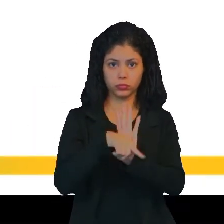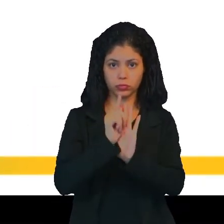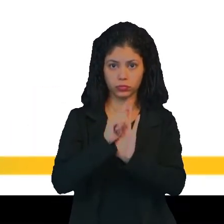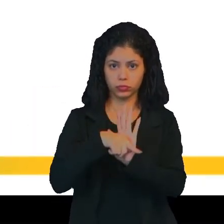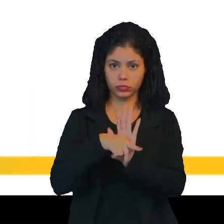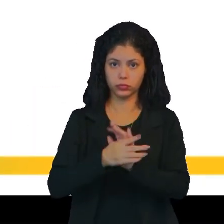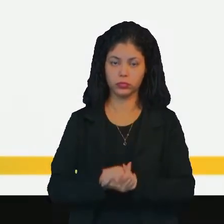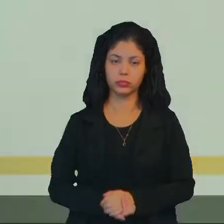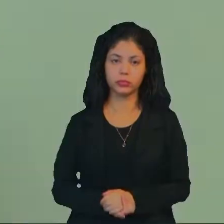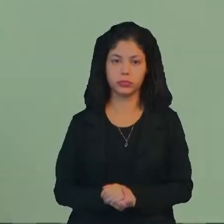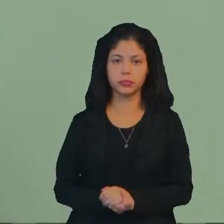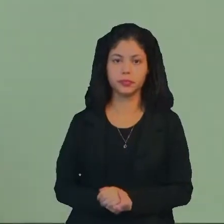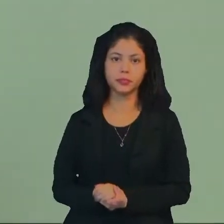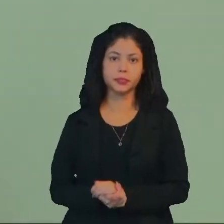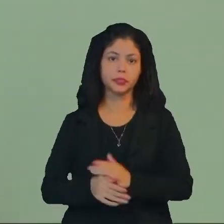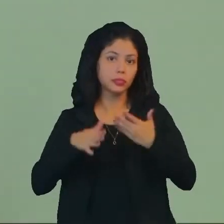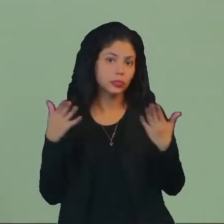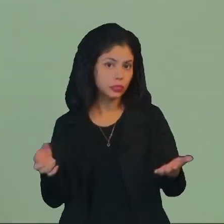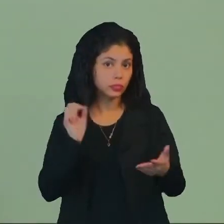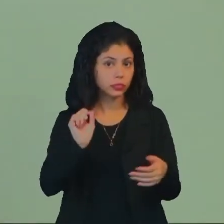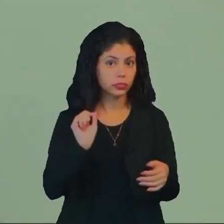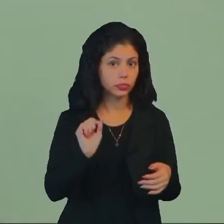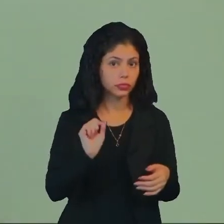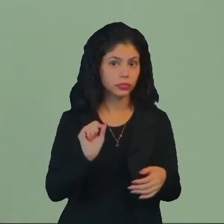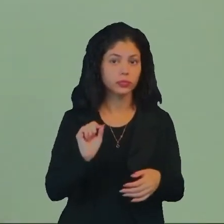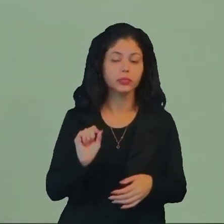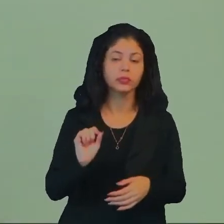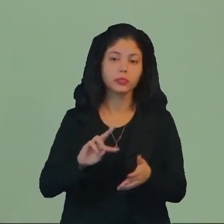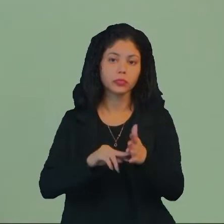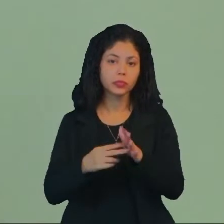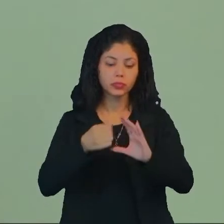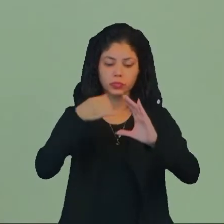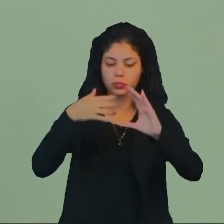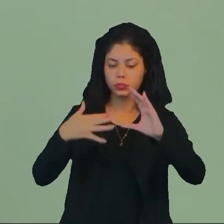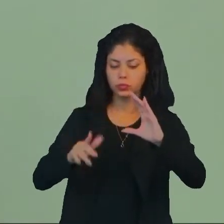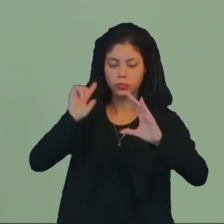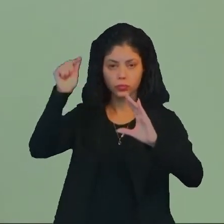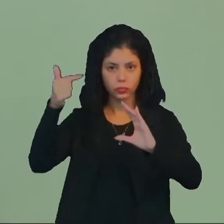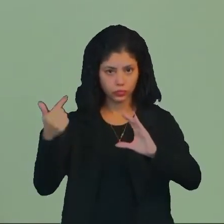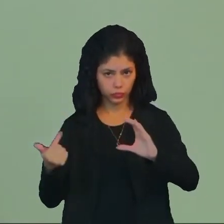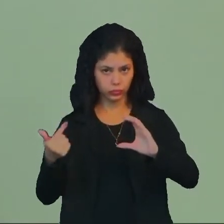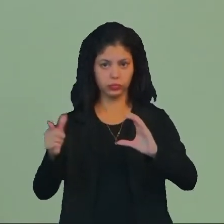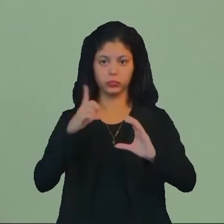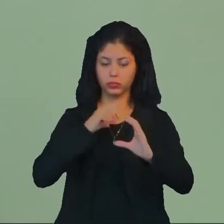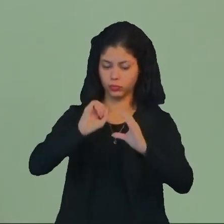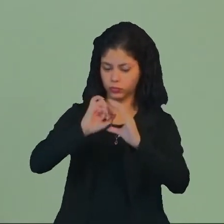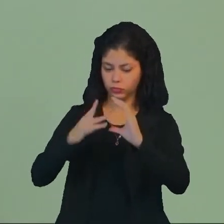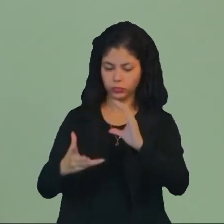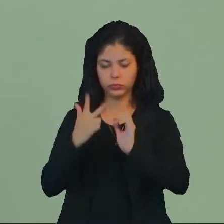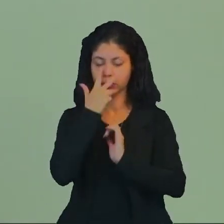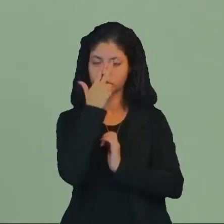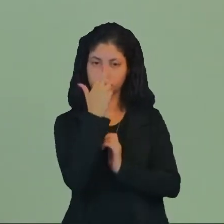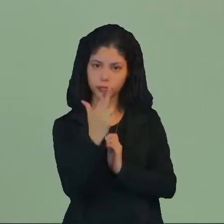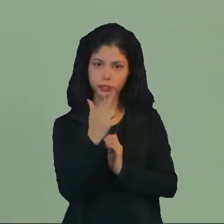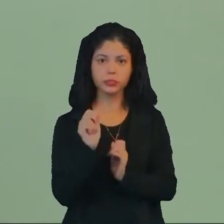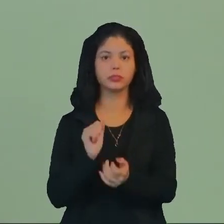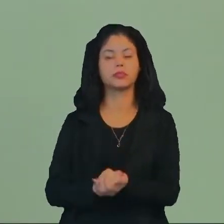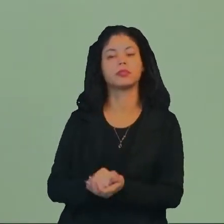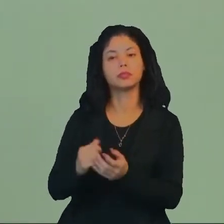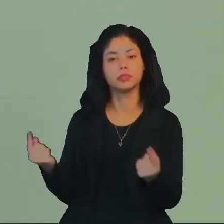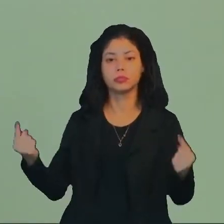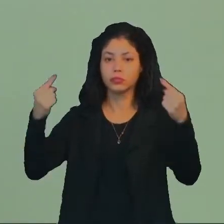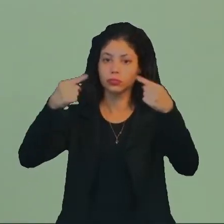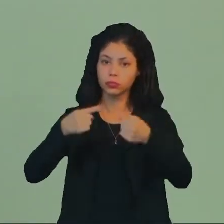de gênero. Então, qual é a definição de espécie? As espécies são aquelas que têm características semelhantes, que elas vão